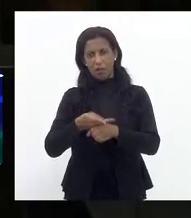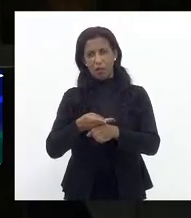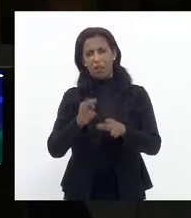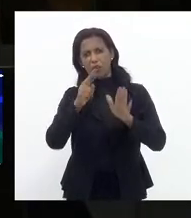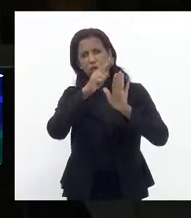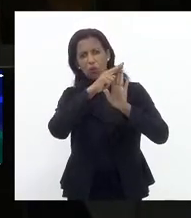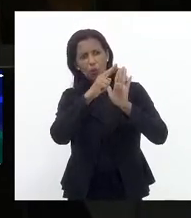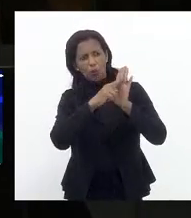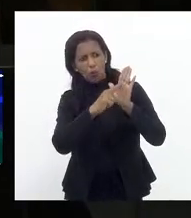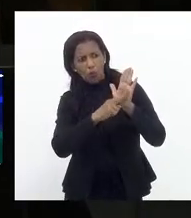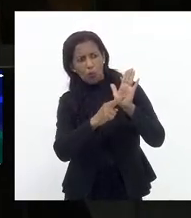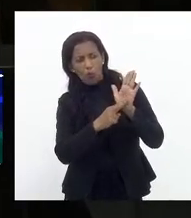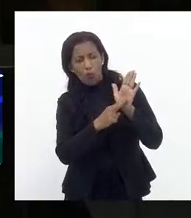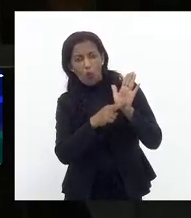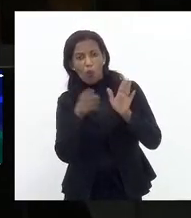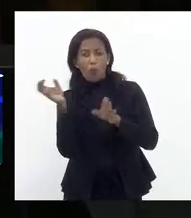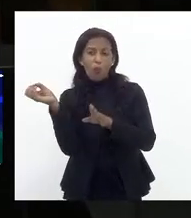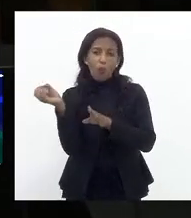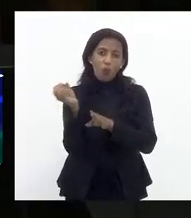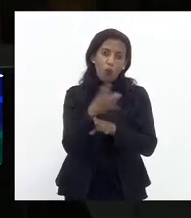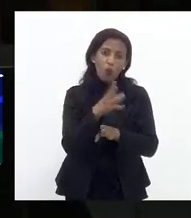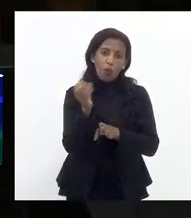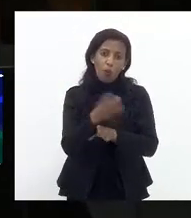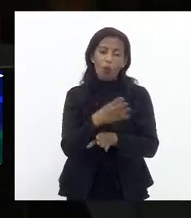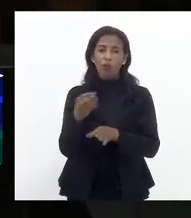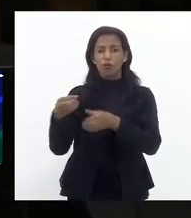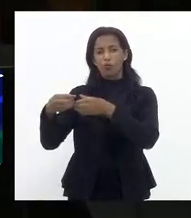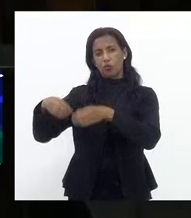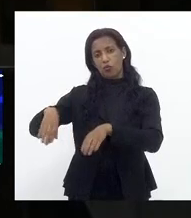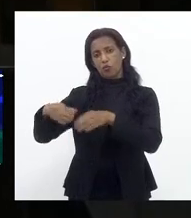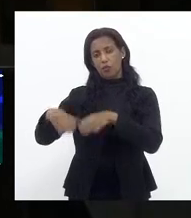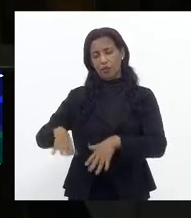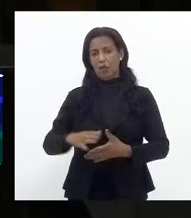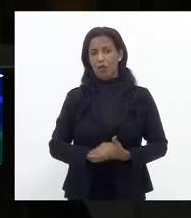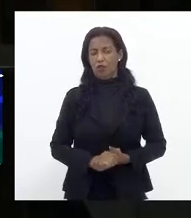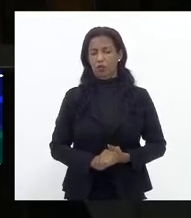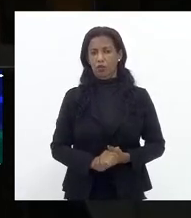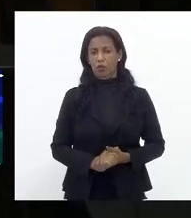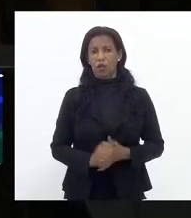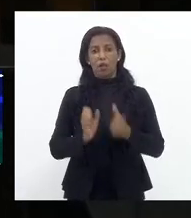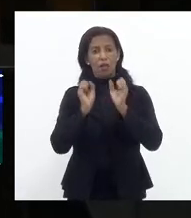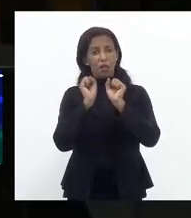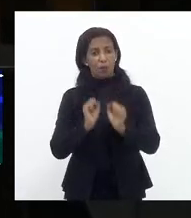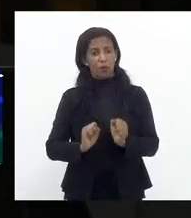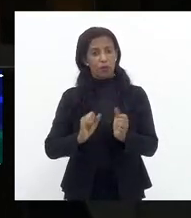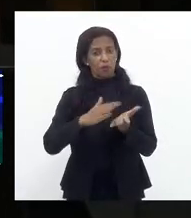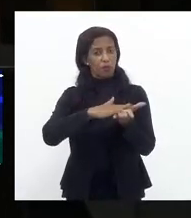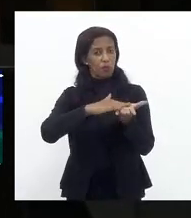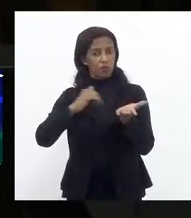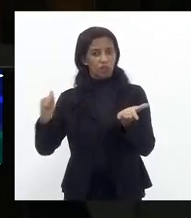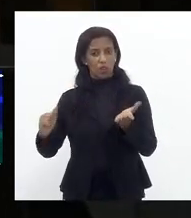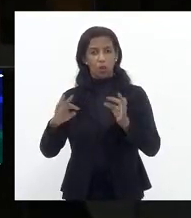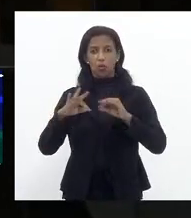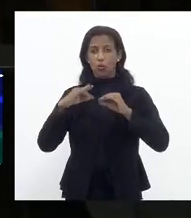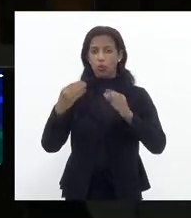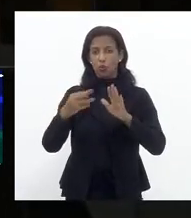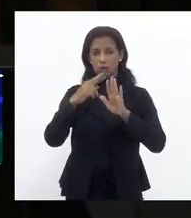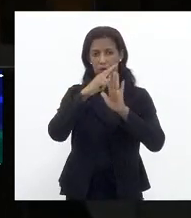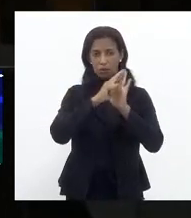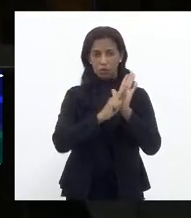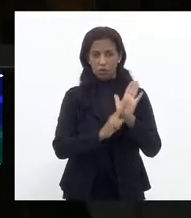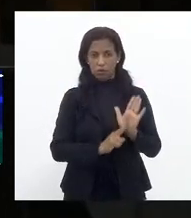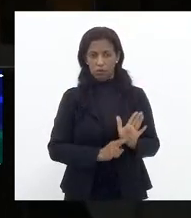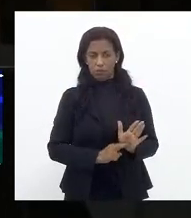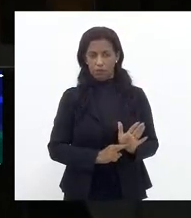regras para os novos concursados e possamos excluir todas as regras